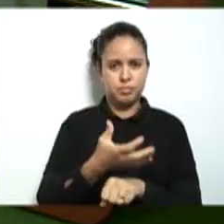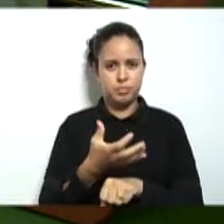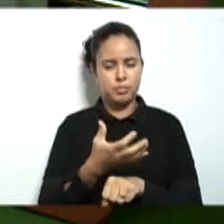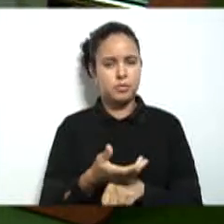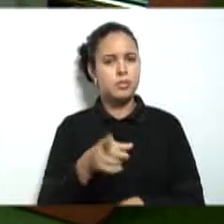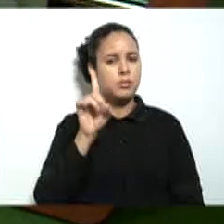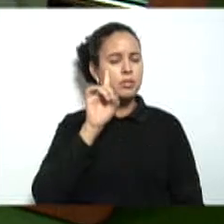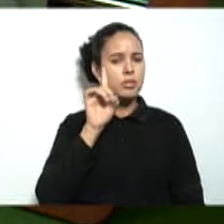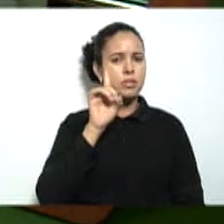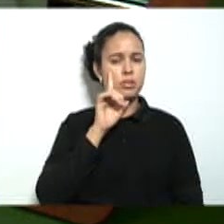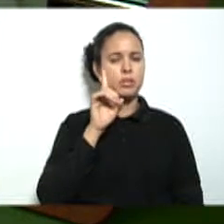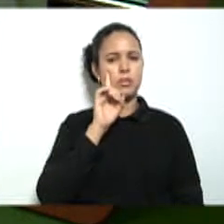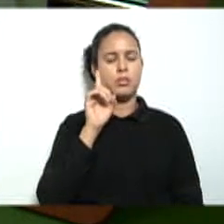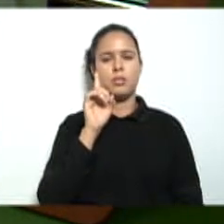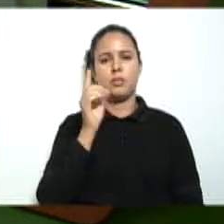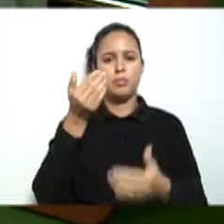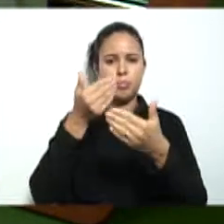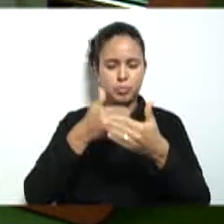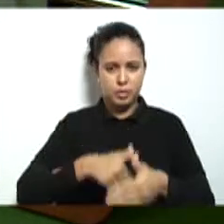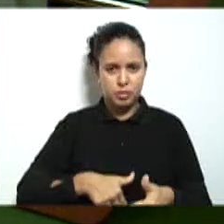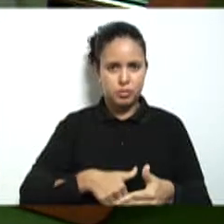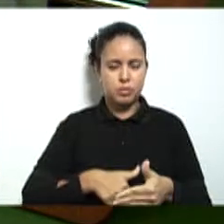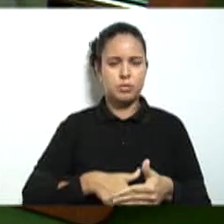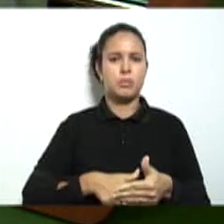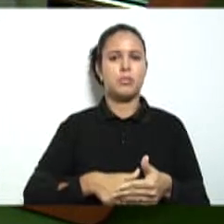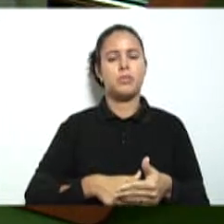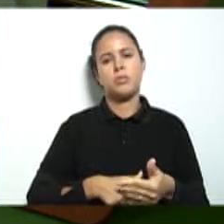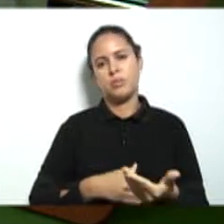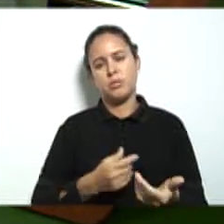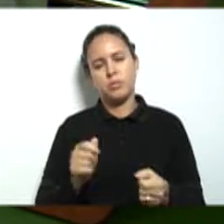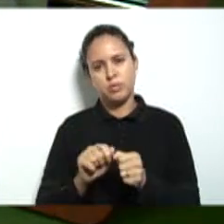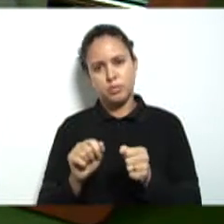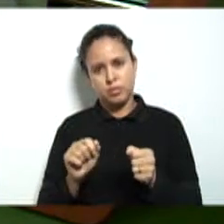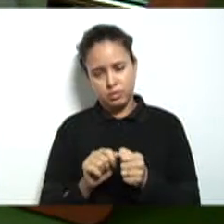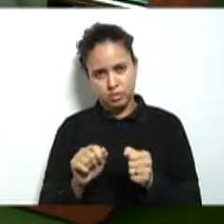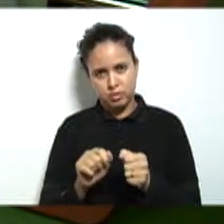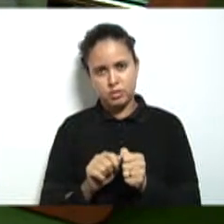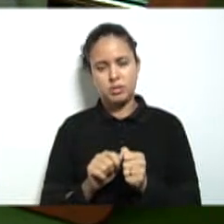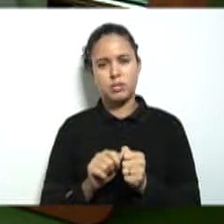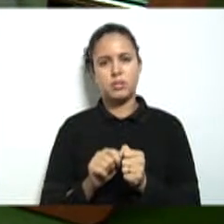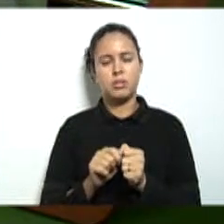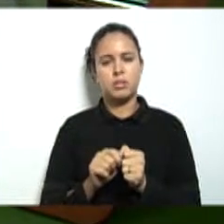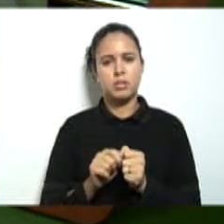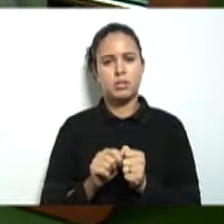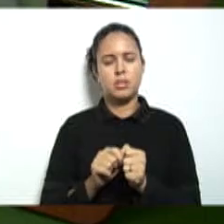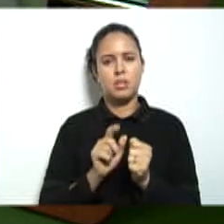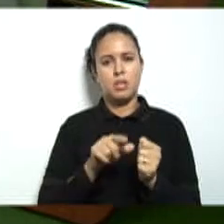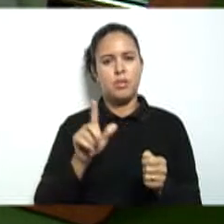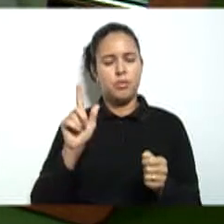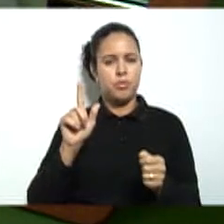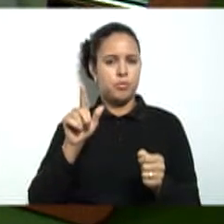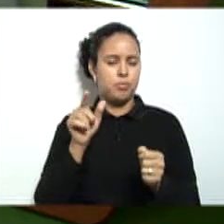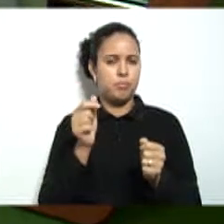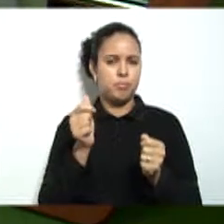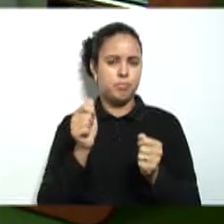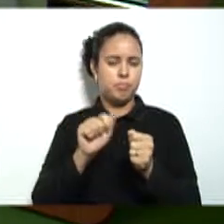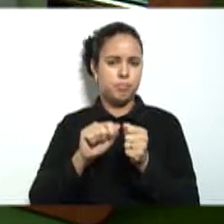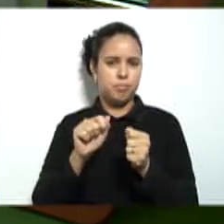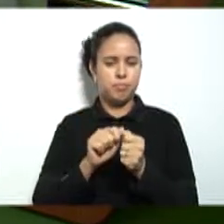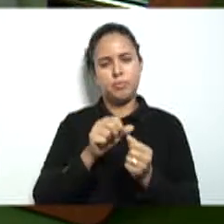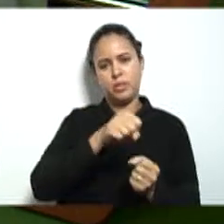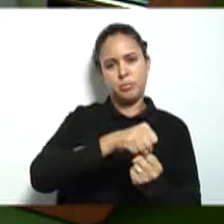dia da avaliação, ao invés de a gente fazer uma prova, como tradicionalmente tem sido feito nas outras disciplinas, a gente faça uma exposição de